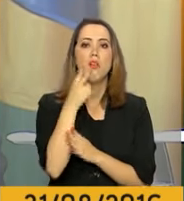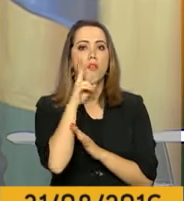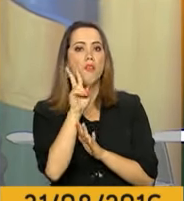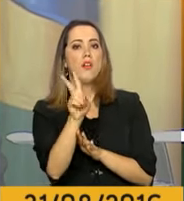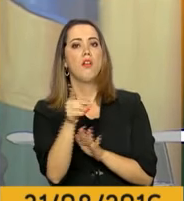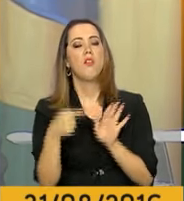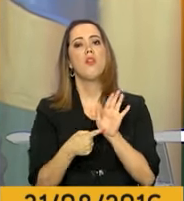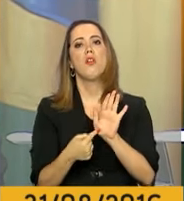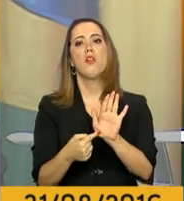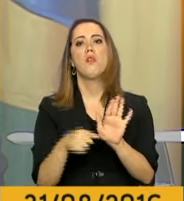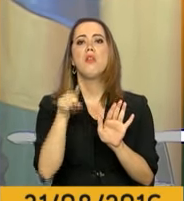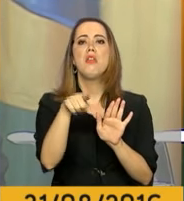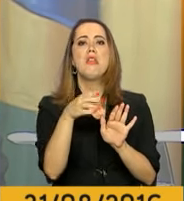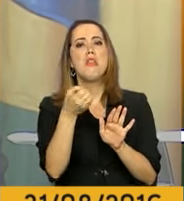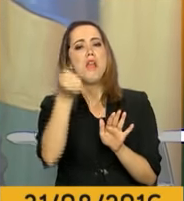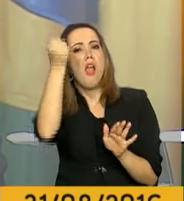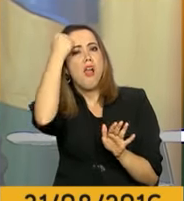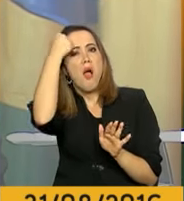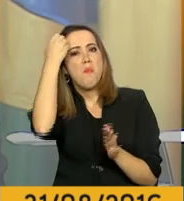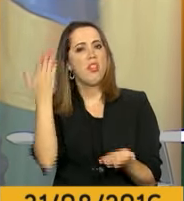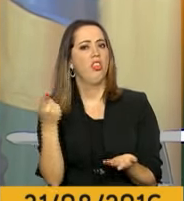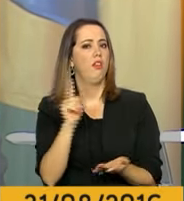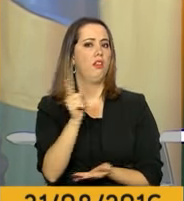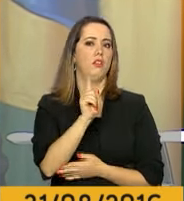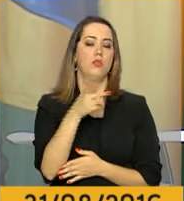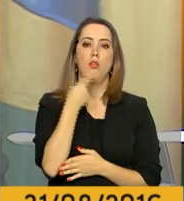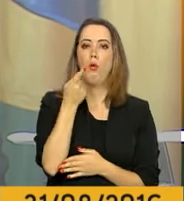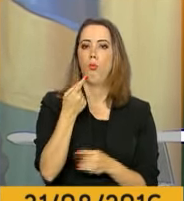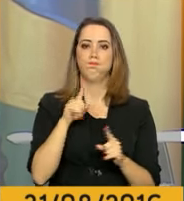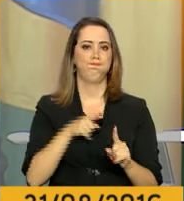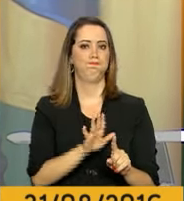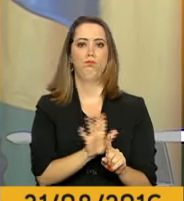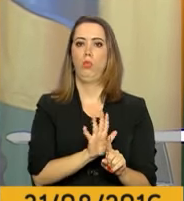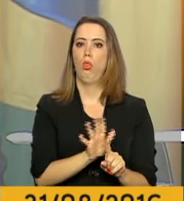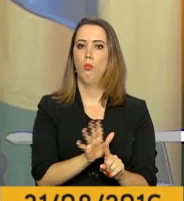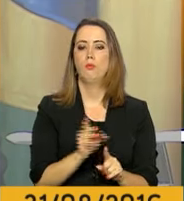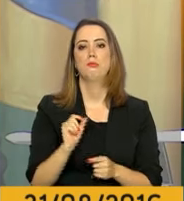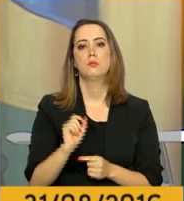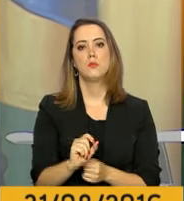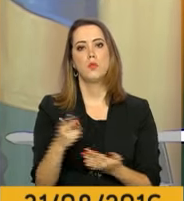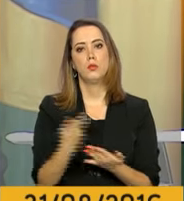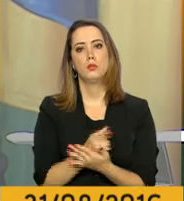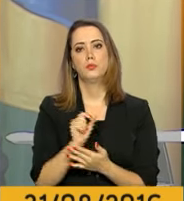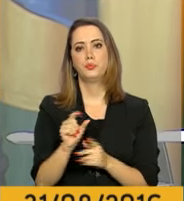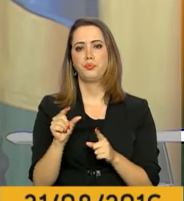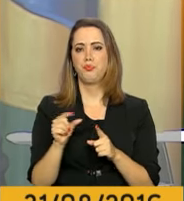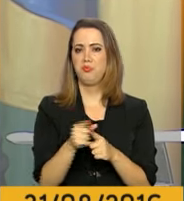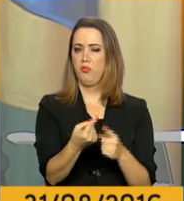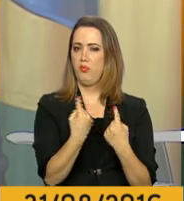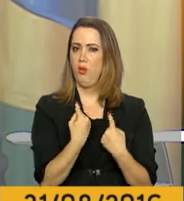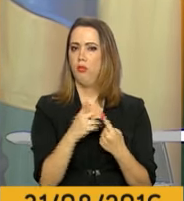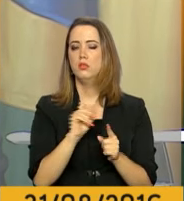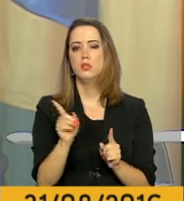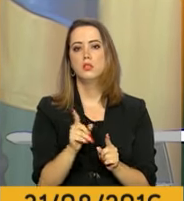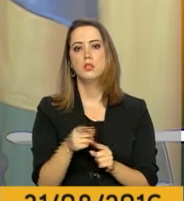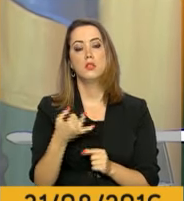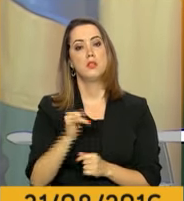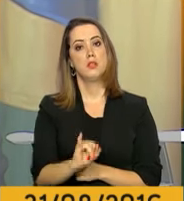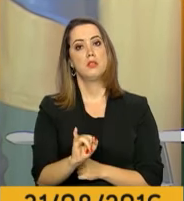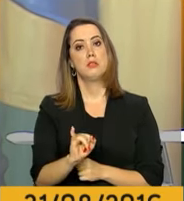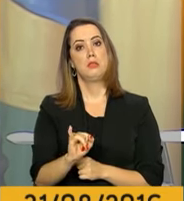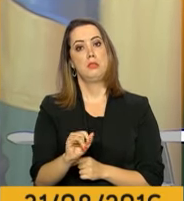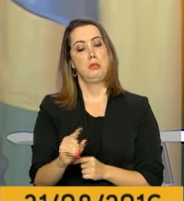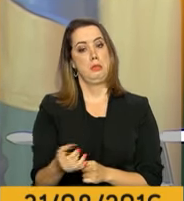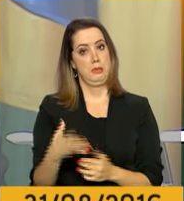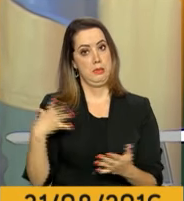aí, eles se arrependeram, etc. Não pode tolerar essa espécie de afirmação. Quem tolerar, eu